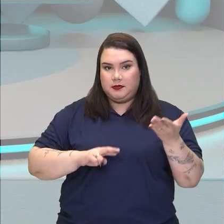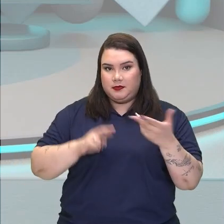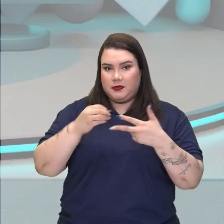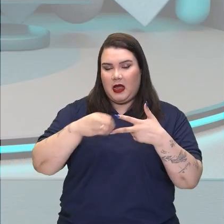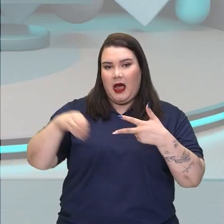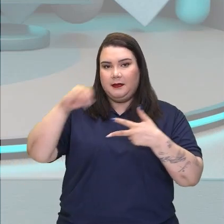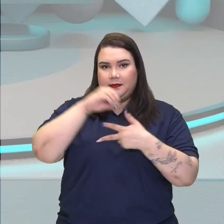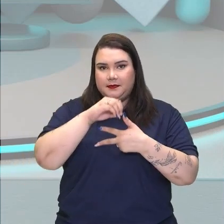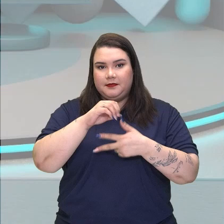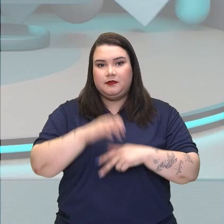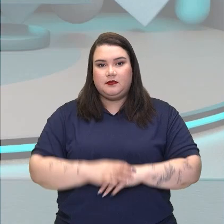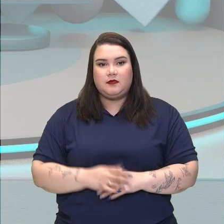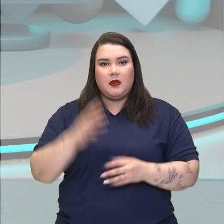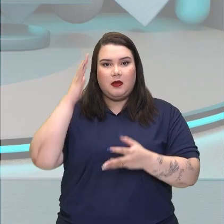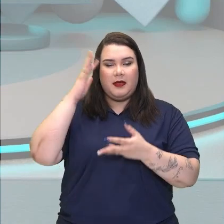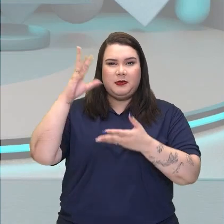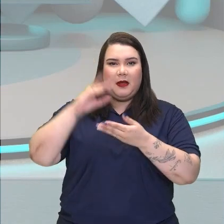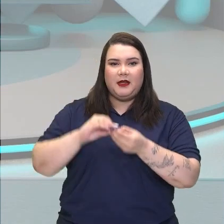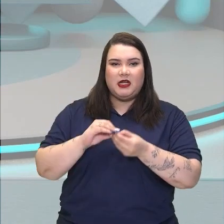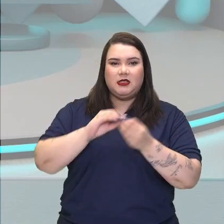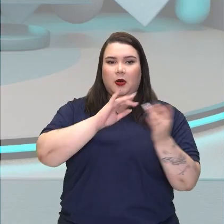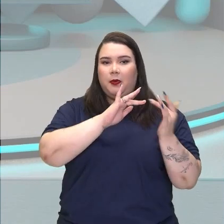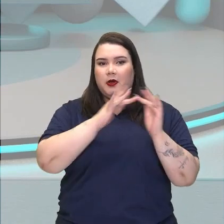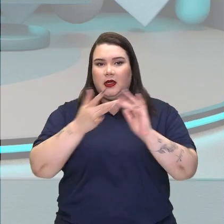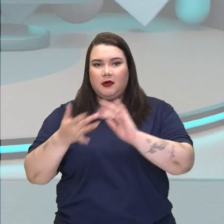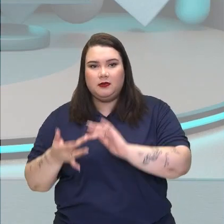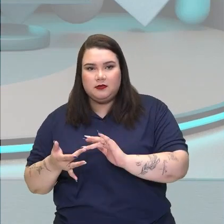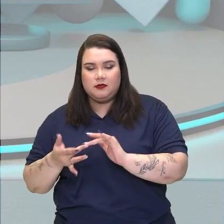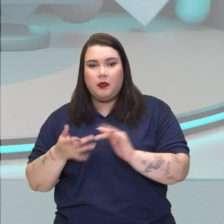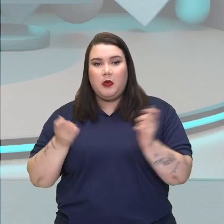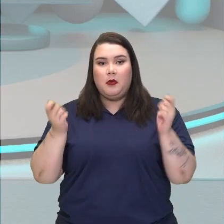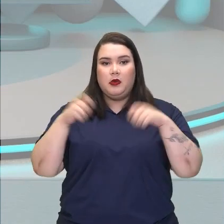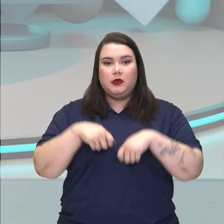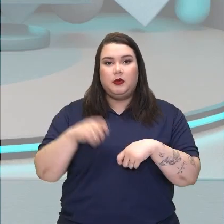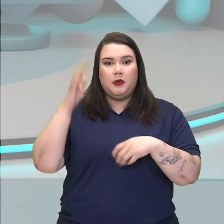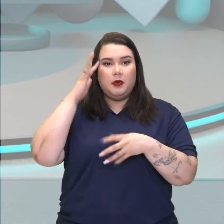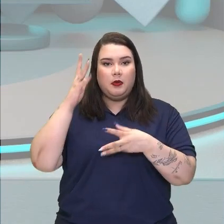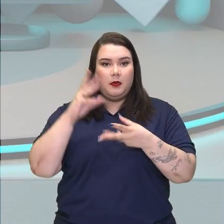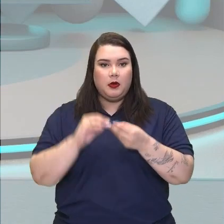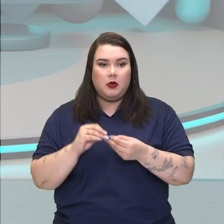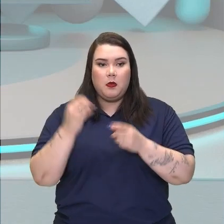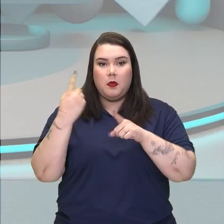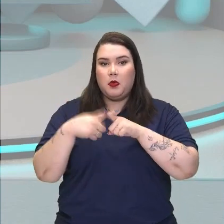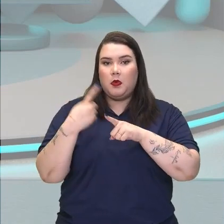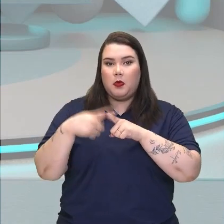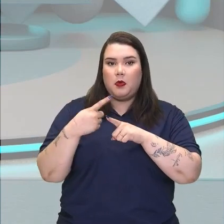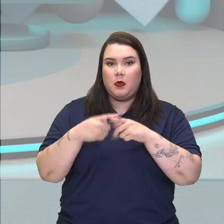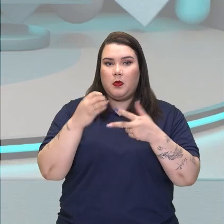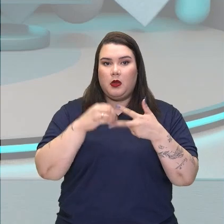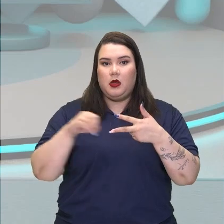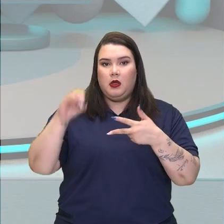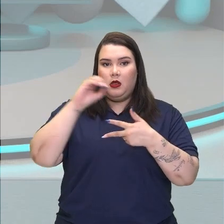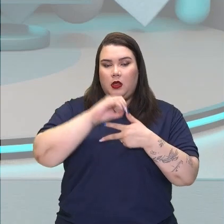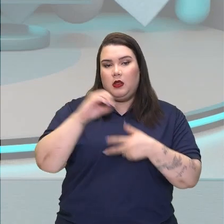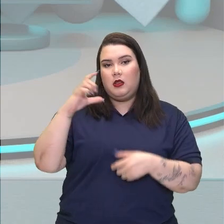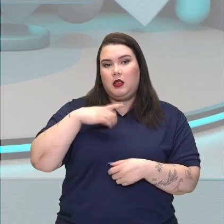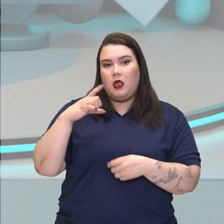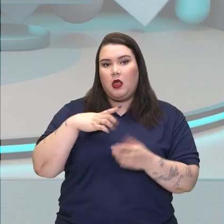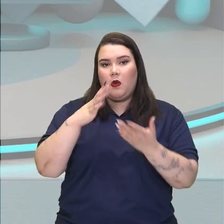entender o contexto desse cenário para que depois nós possamos entender também o porquê que o Enem tem